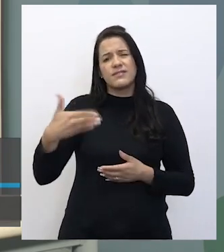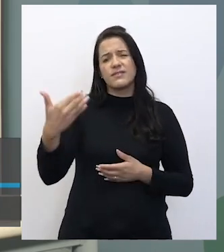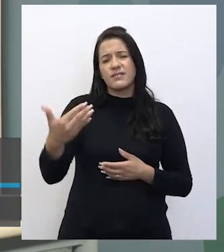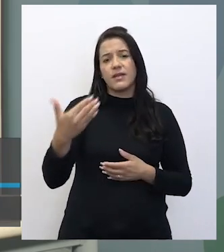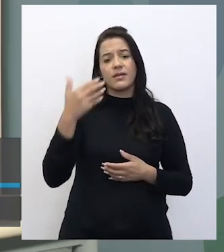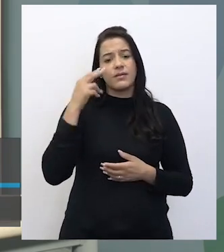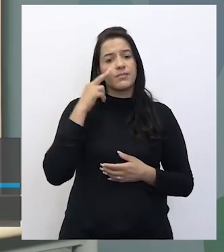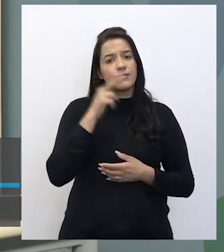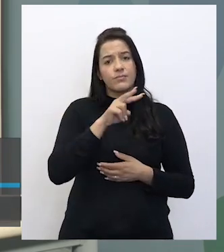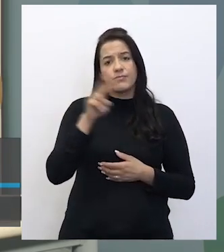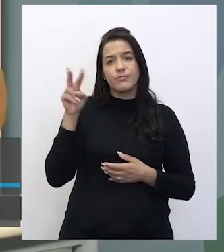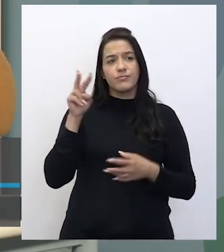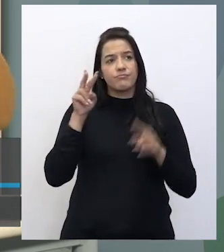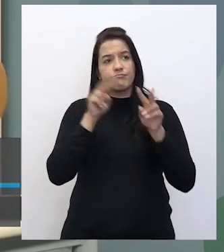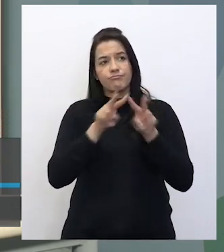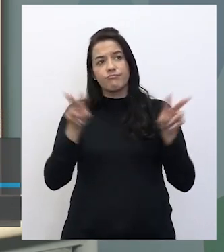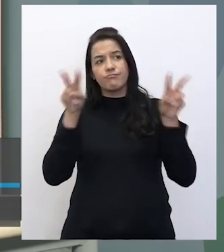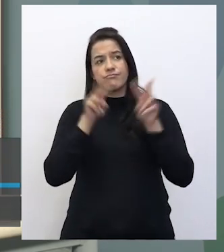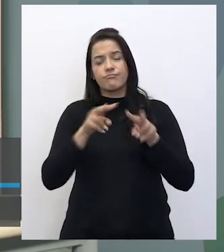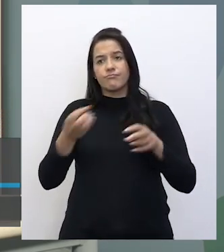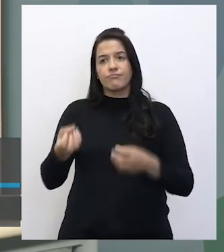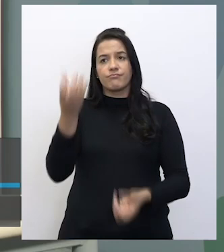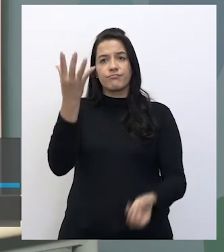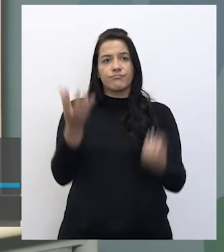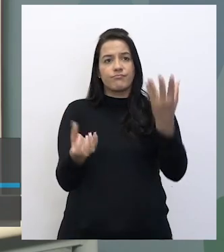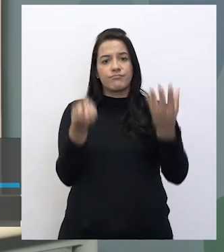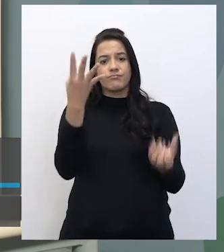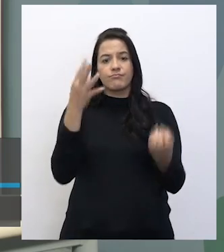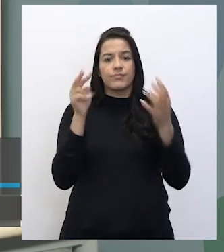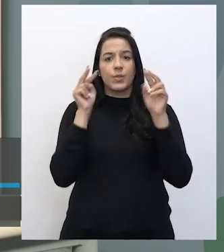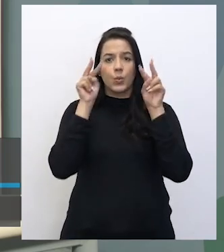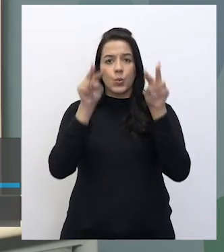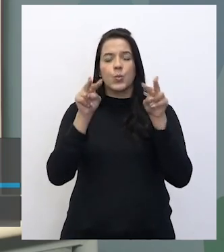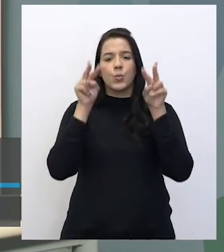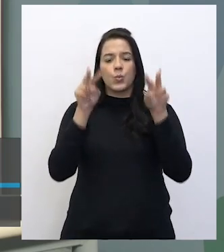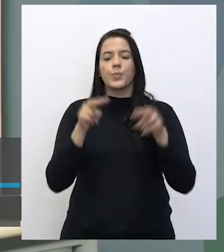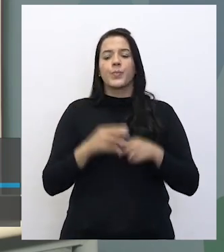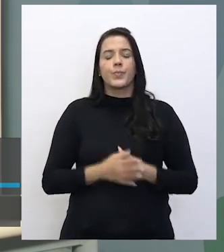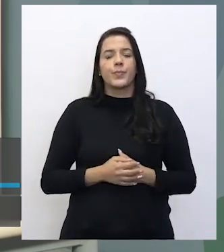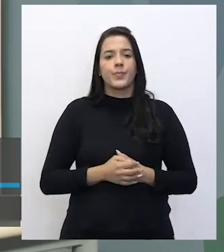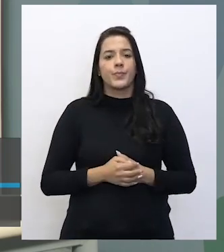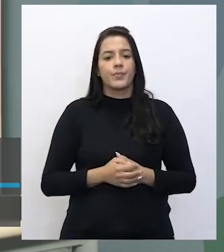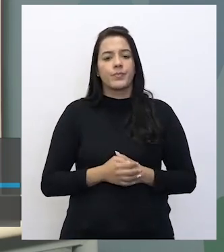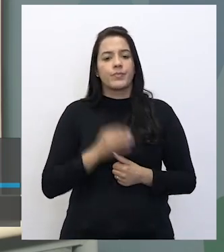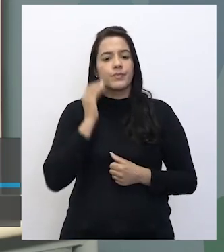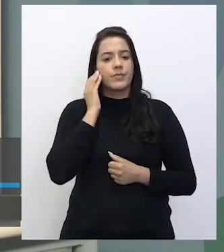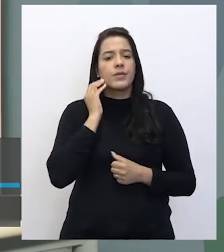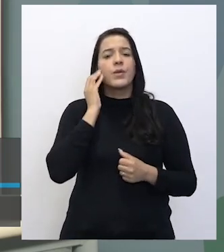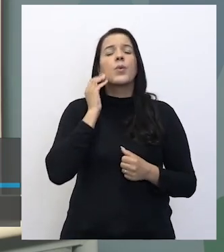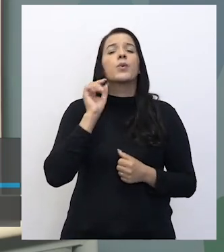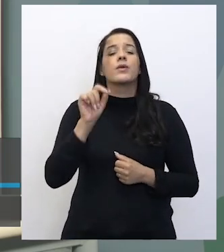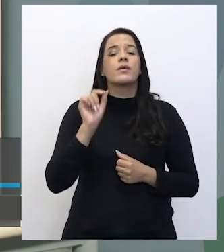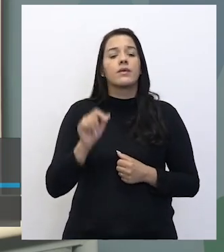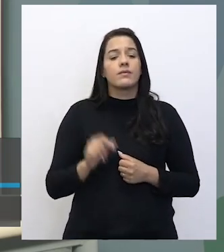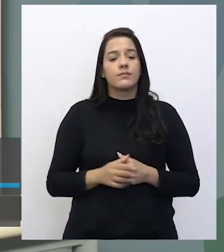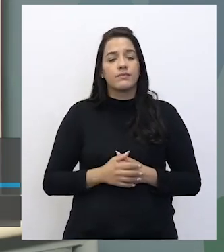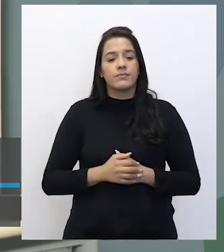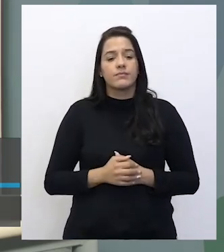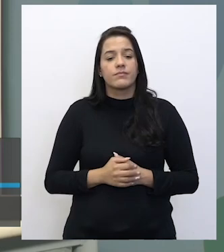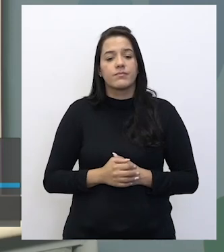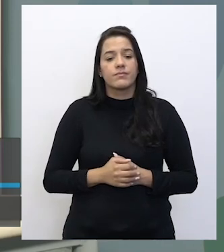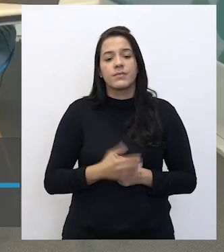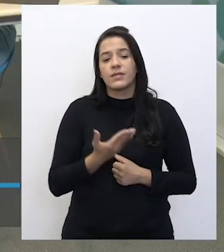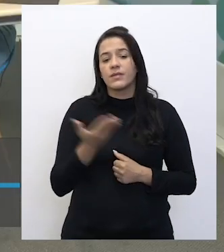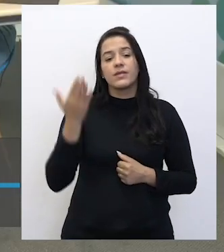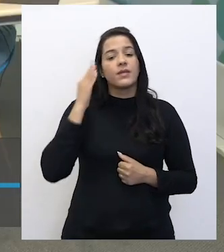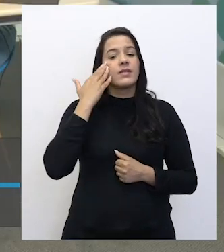se descortina, ele se revela, ele se abre perante os nossos olhos. O que o Galileu entendia